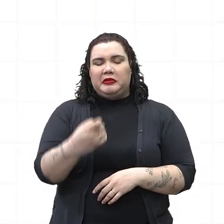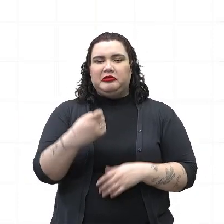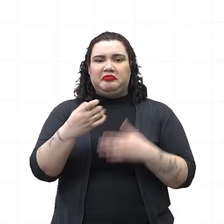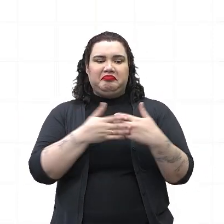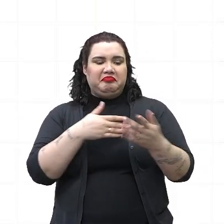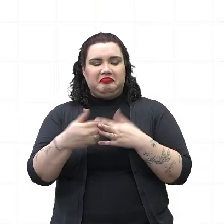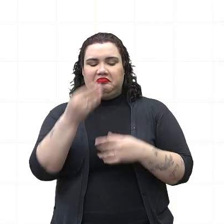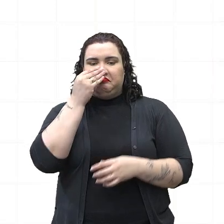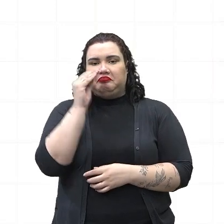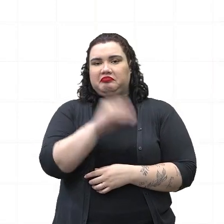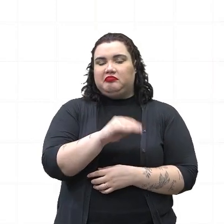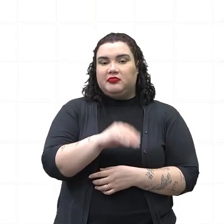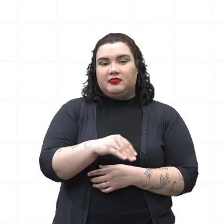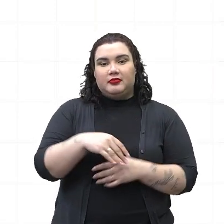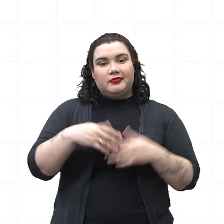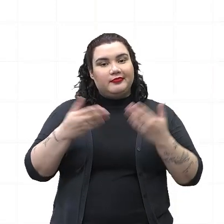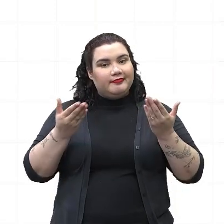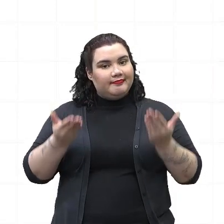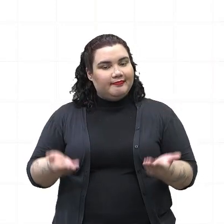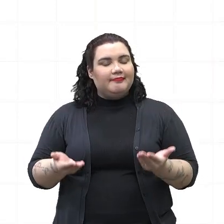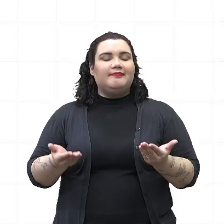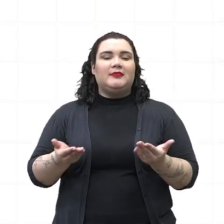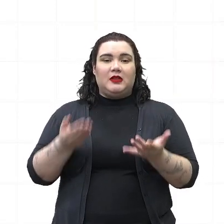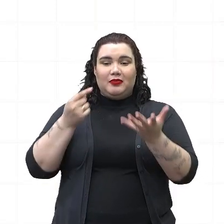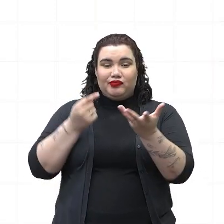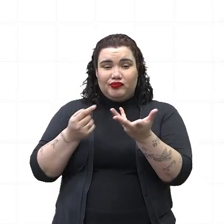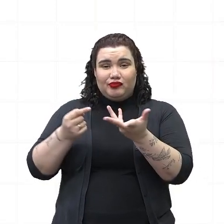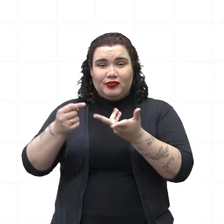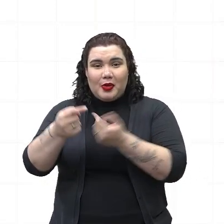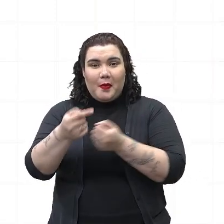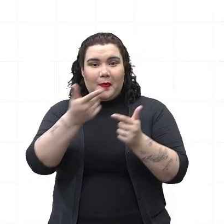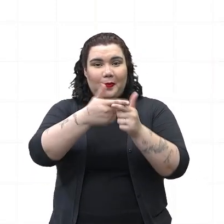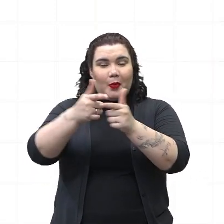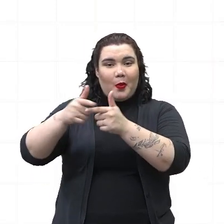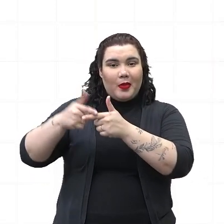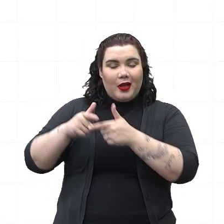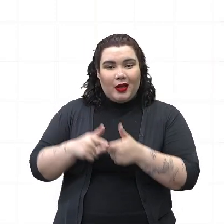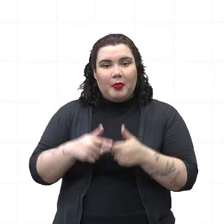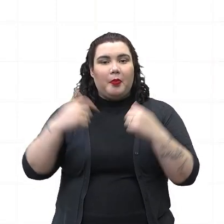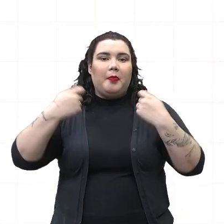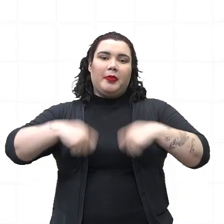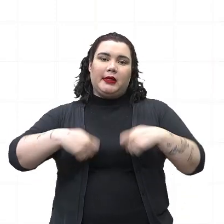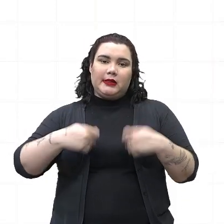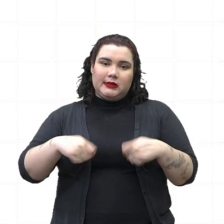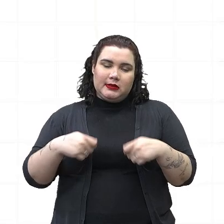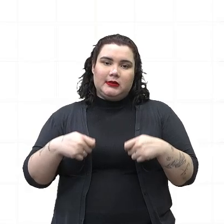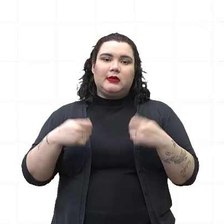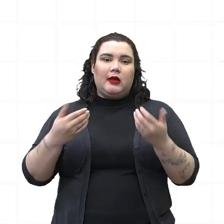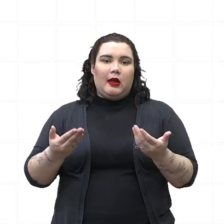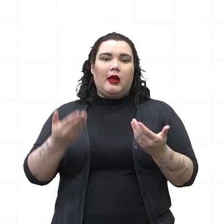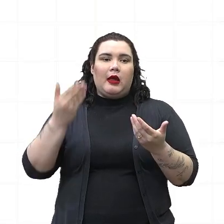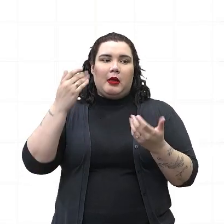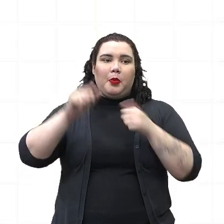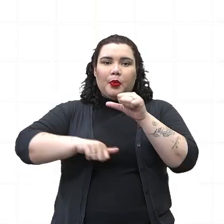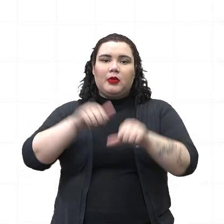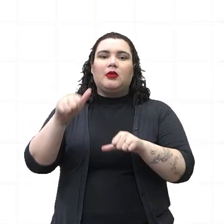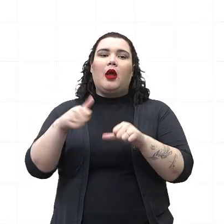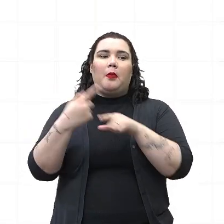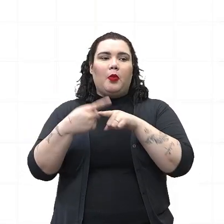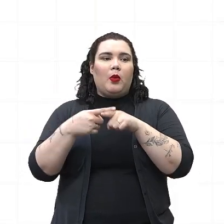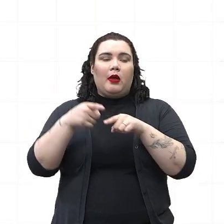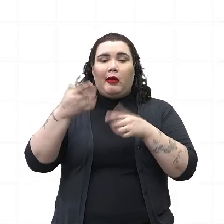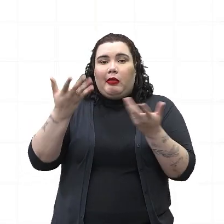nem aí. Né? Então é tudo esses problemas ali que têm sido muito comuns de